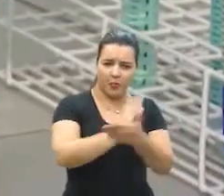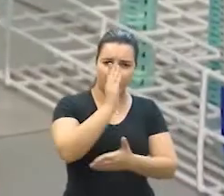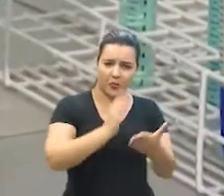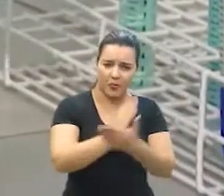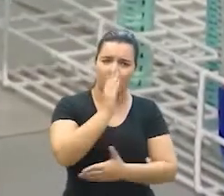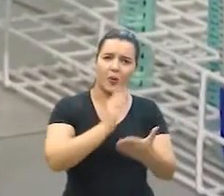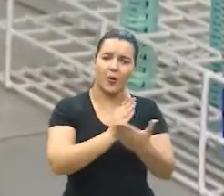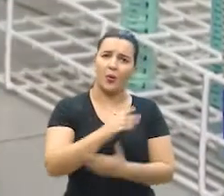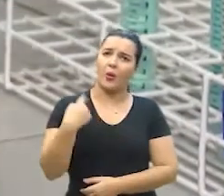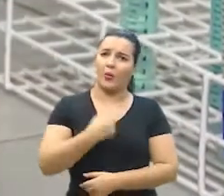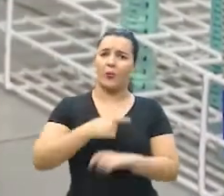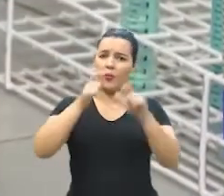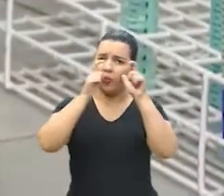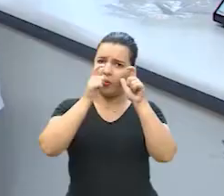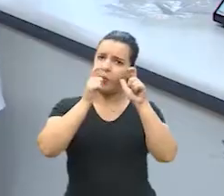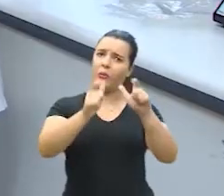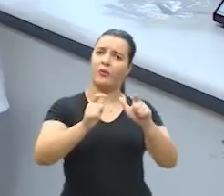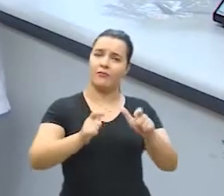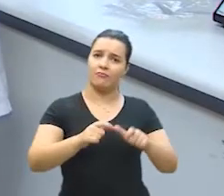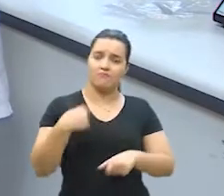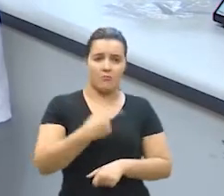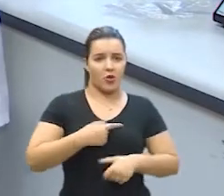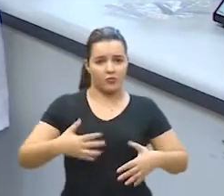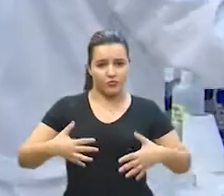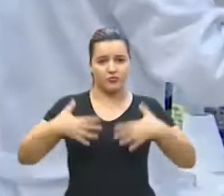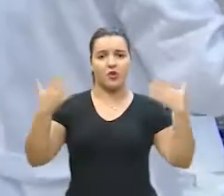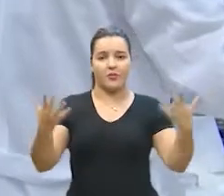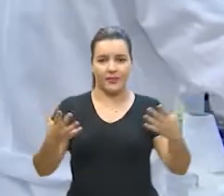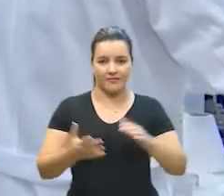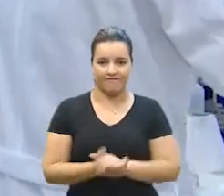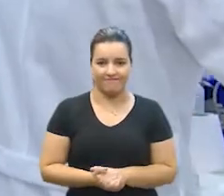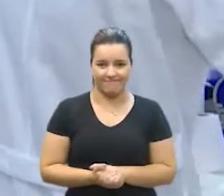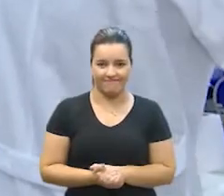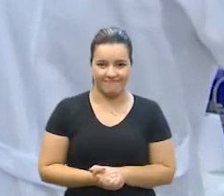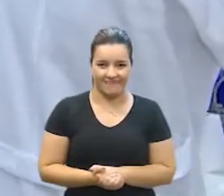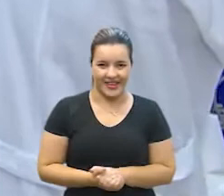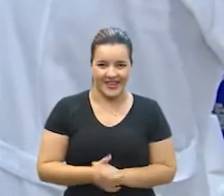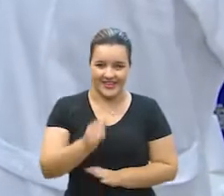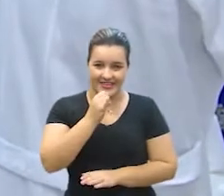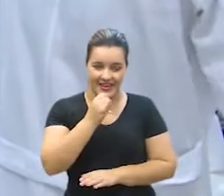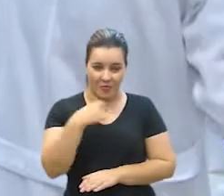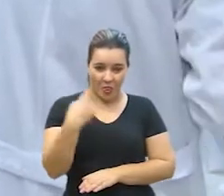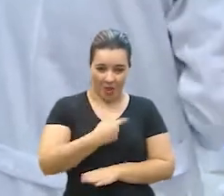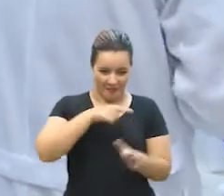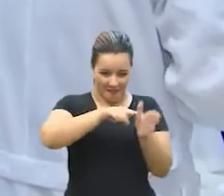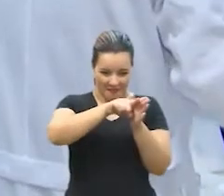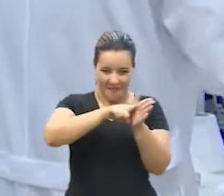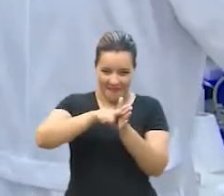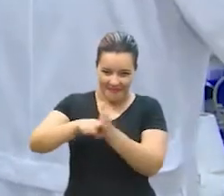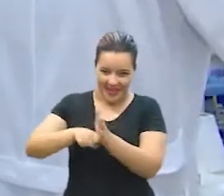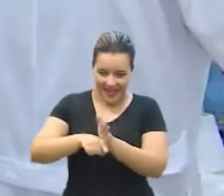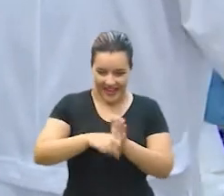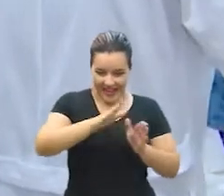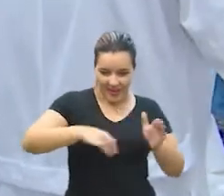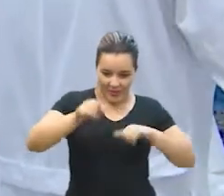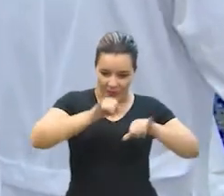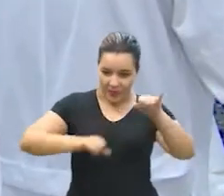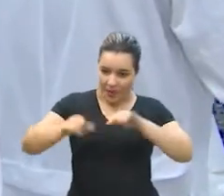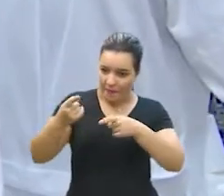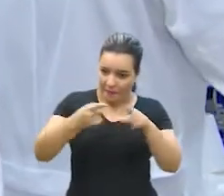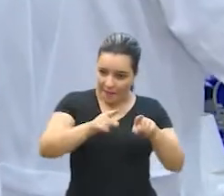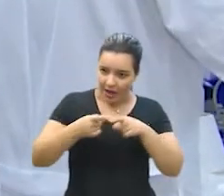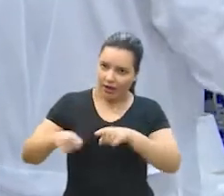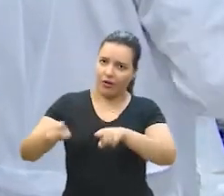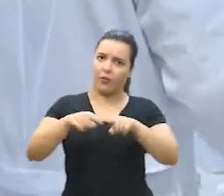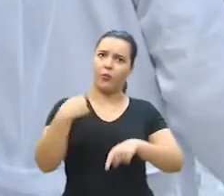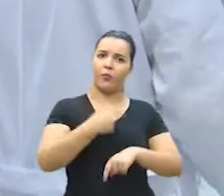99,99% de eficácia. Esse resultado foi muito interessante, foi de fato surpreendente, inclusive para os nossos